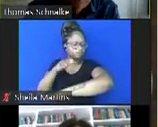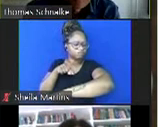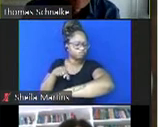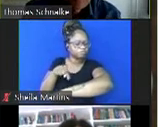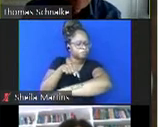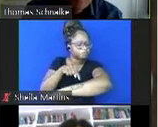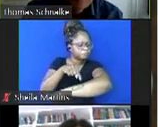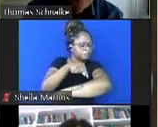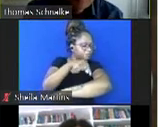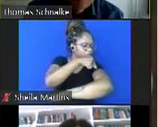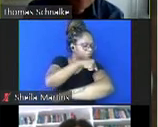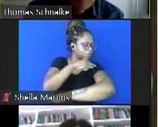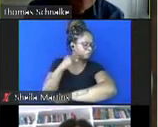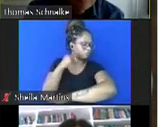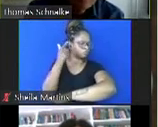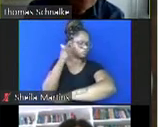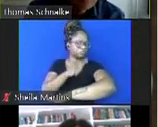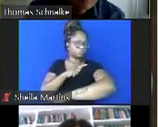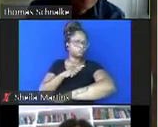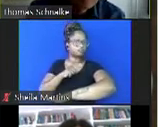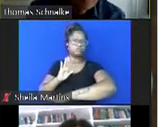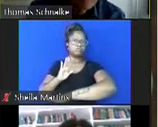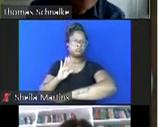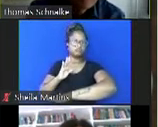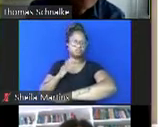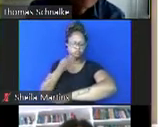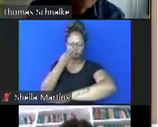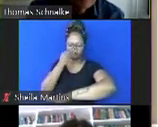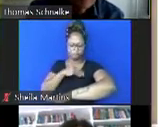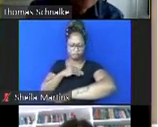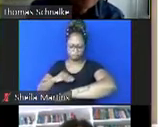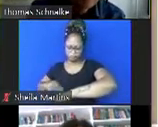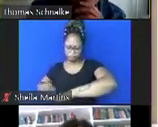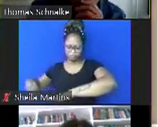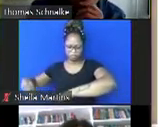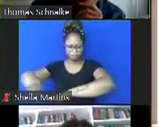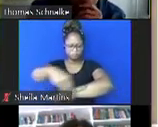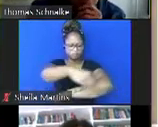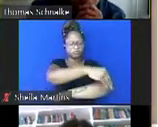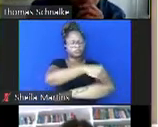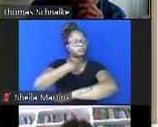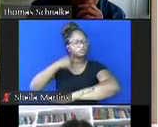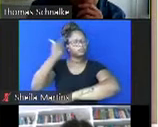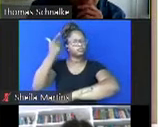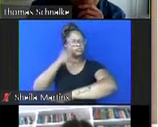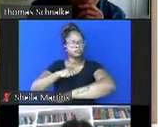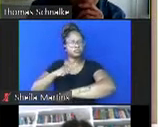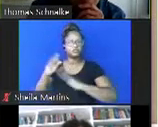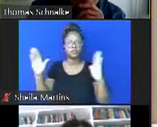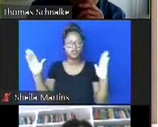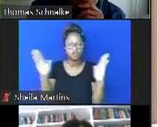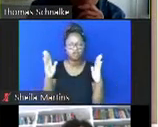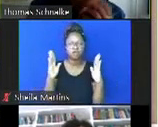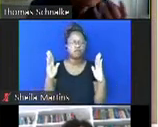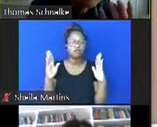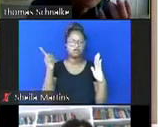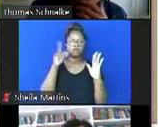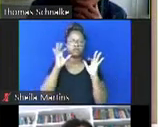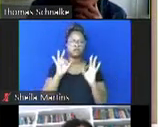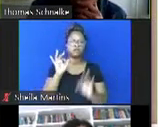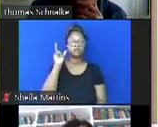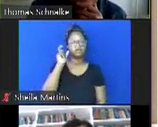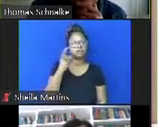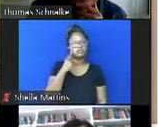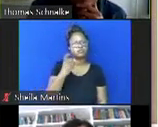separar o braço do restante do corpo. Então, esse enquadramento se torna muito interessante. E para nós,